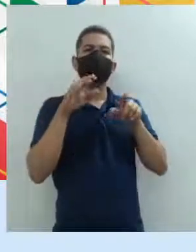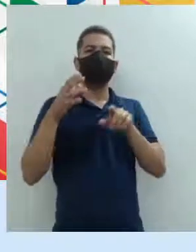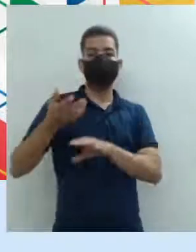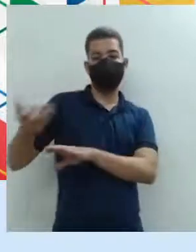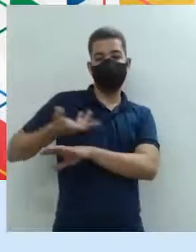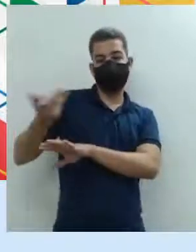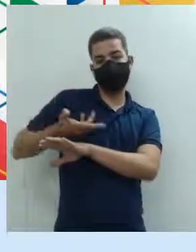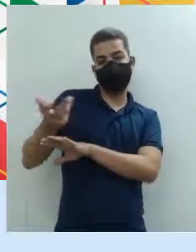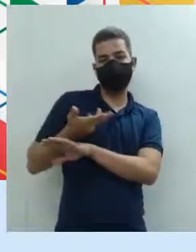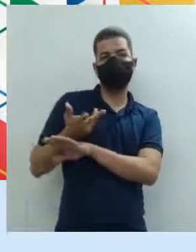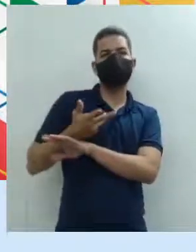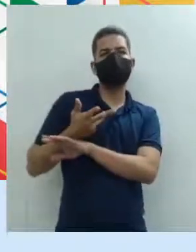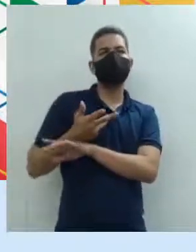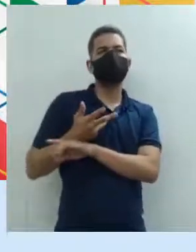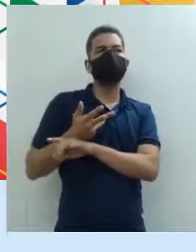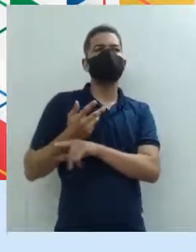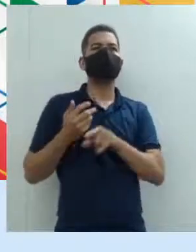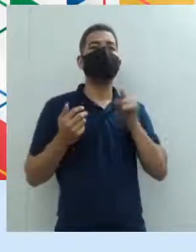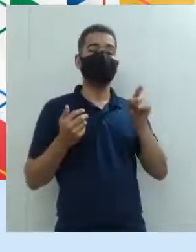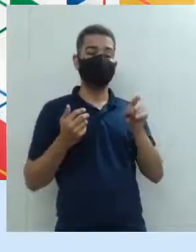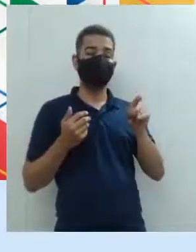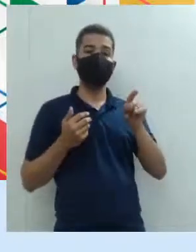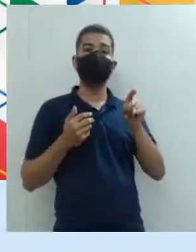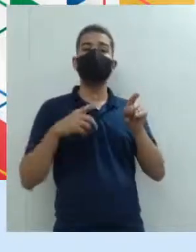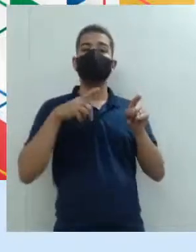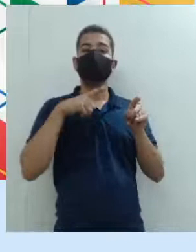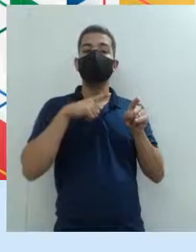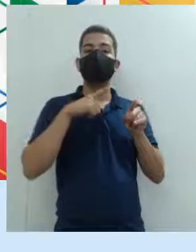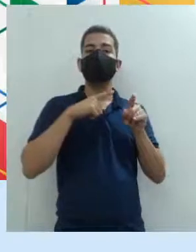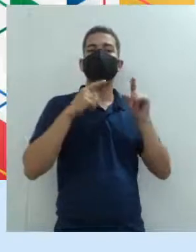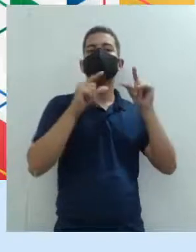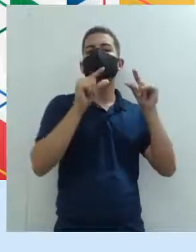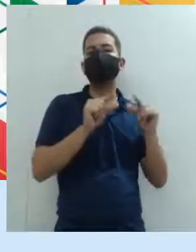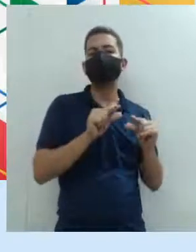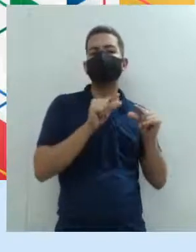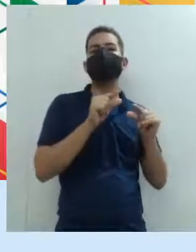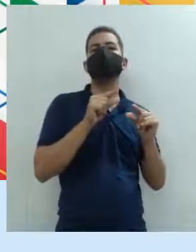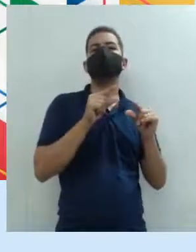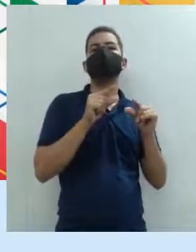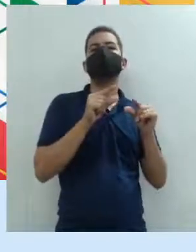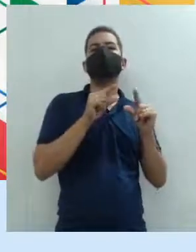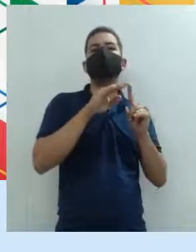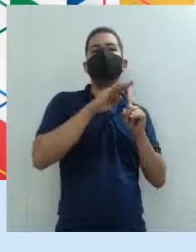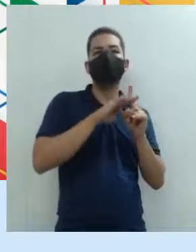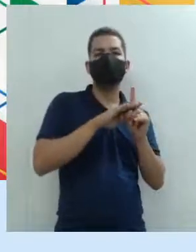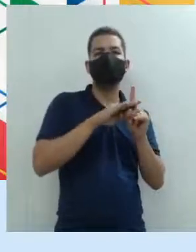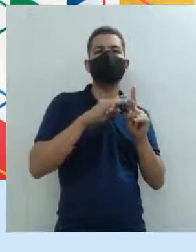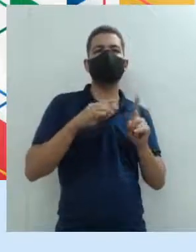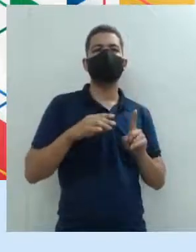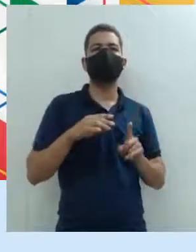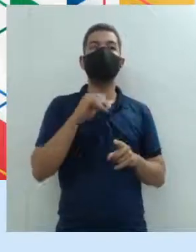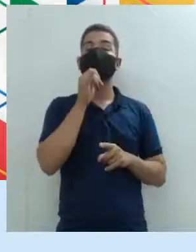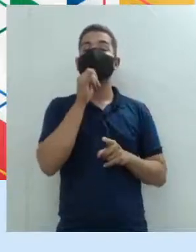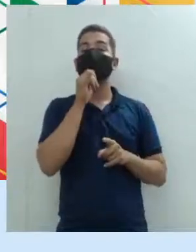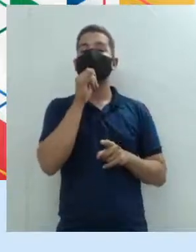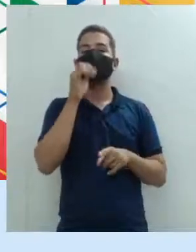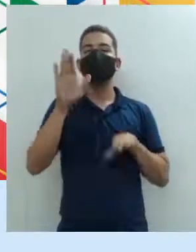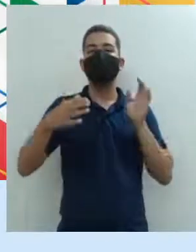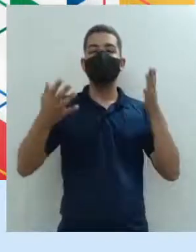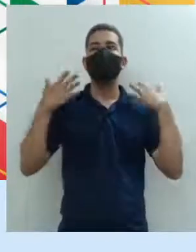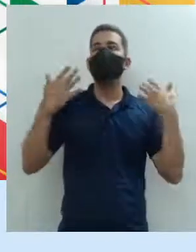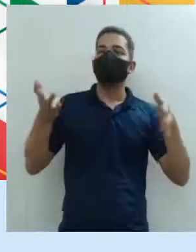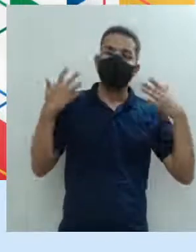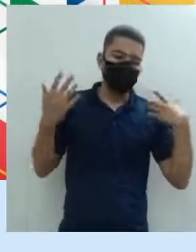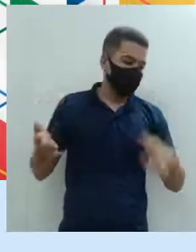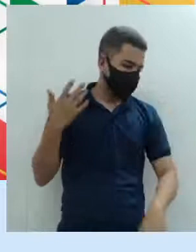gente vai perceber que a temperatura nesse corpo vai ser maior. Eu sempre costumo dizer que quando a gente está com calor, a gente fica mais agoniado,